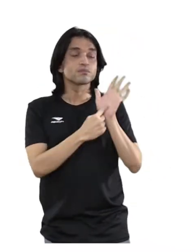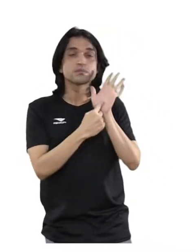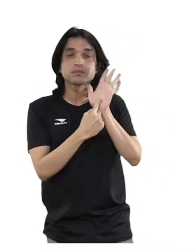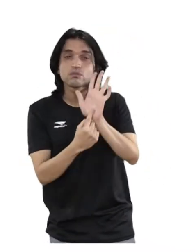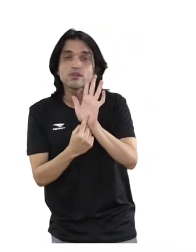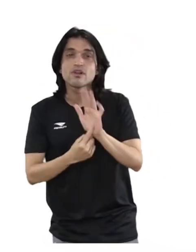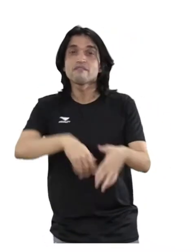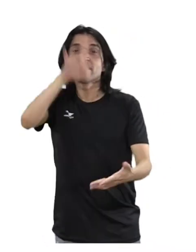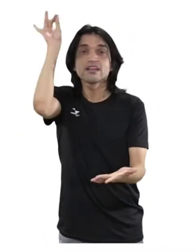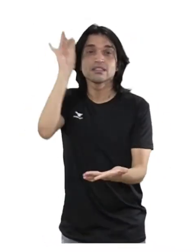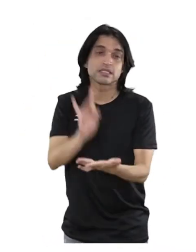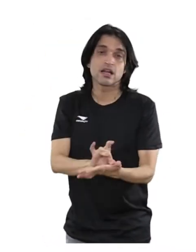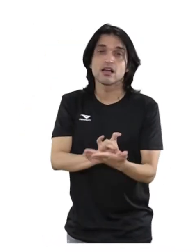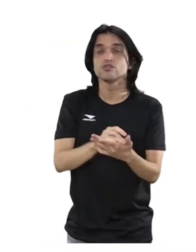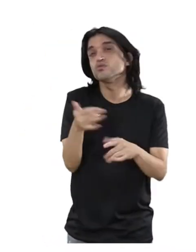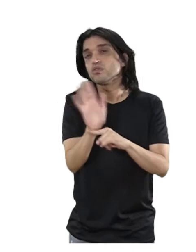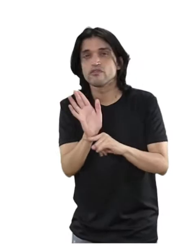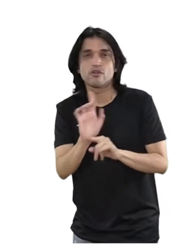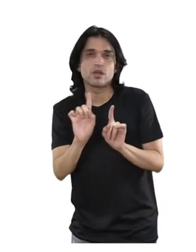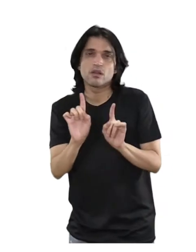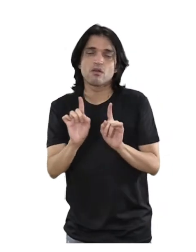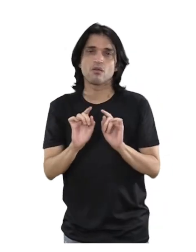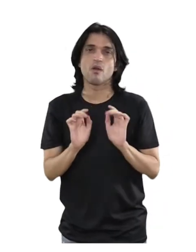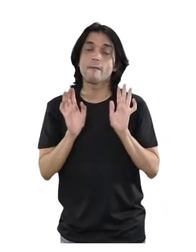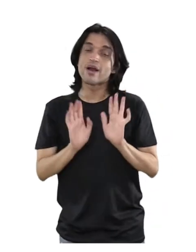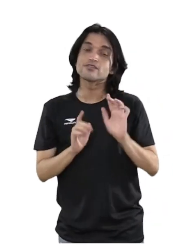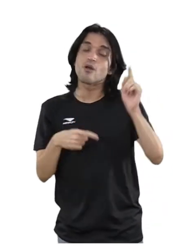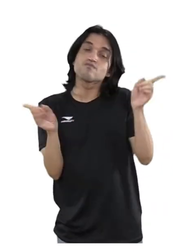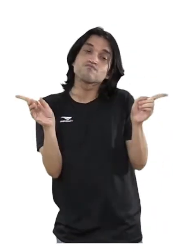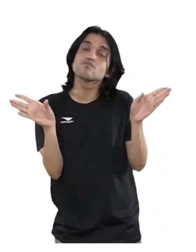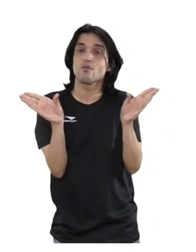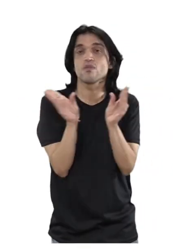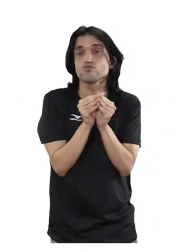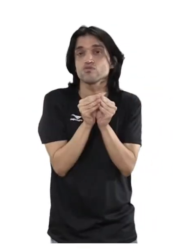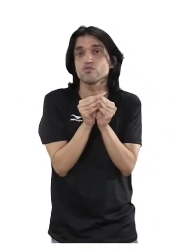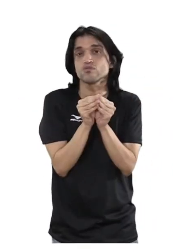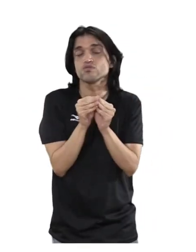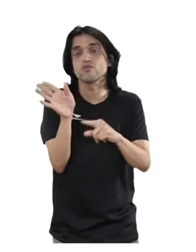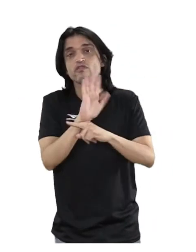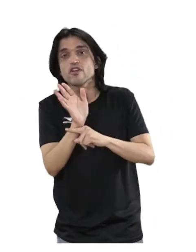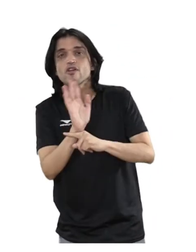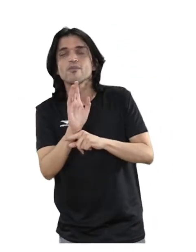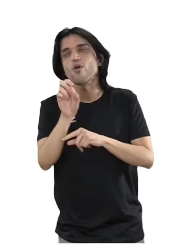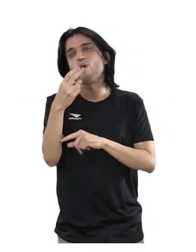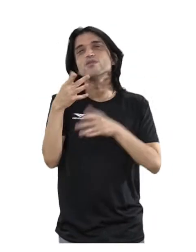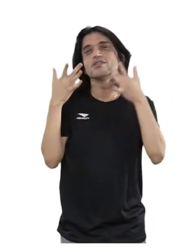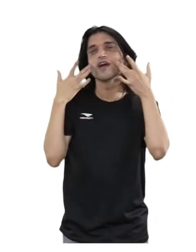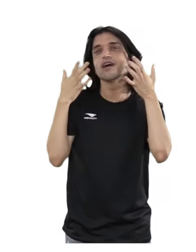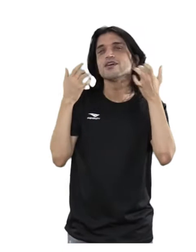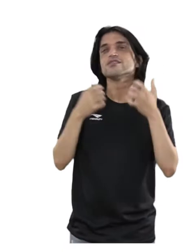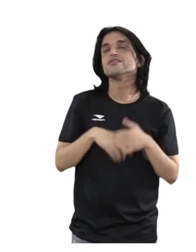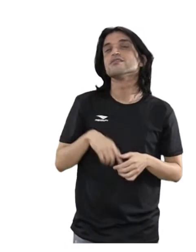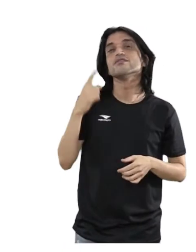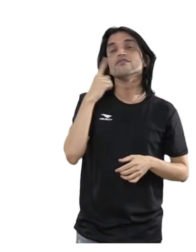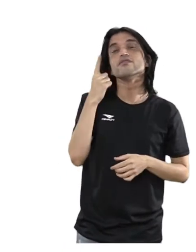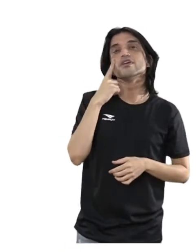teatro. Veja a sinopse do filme Parque dos Dinossauros de 1993, um parque construído por